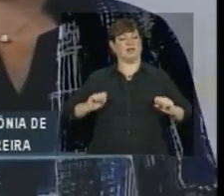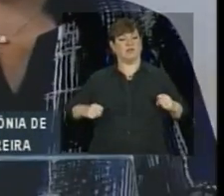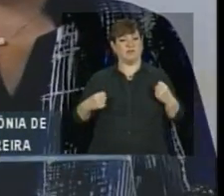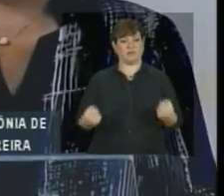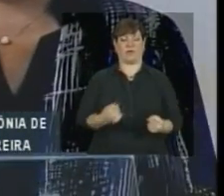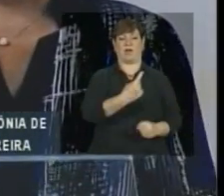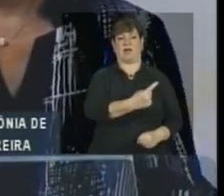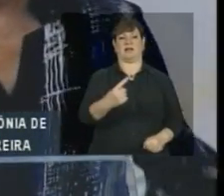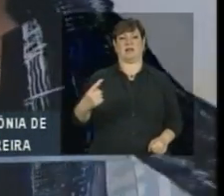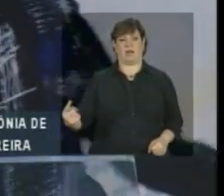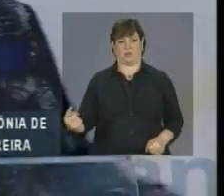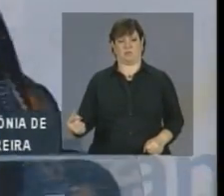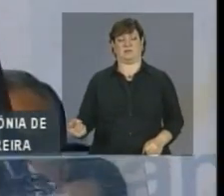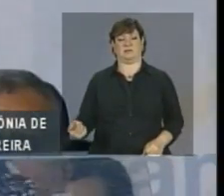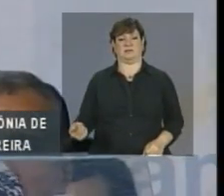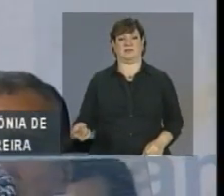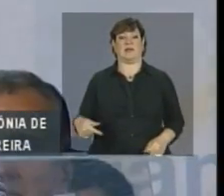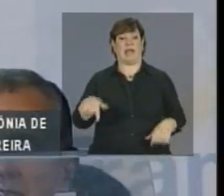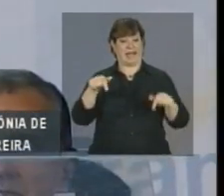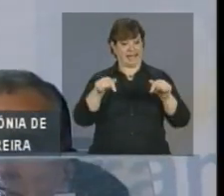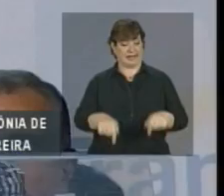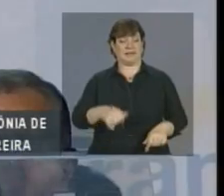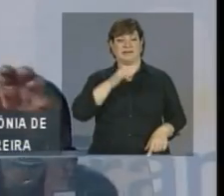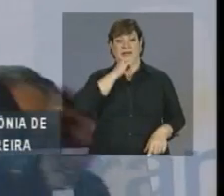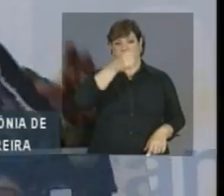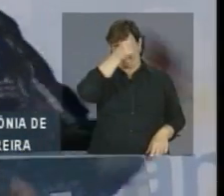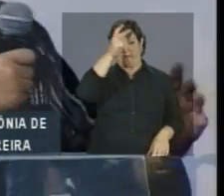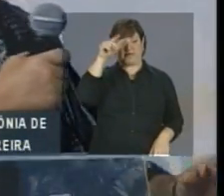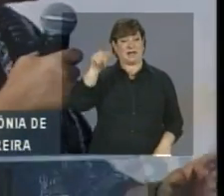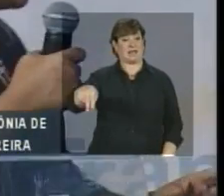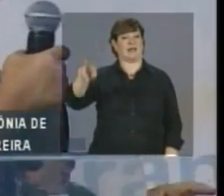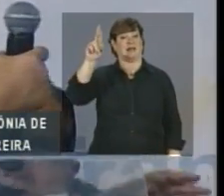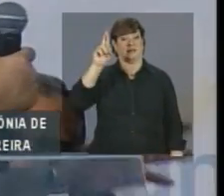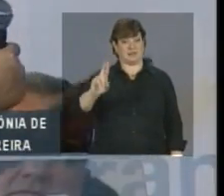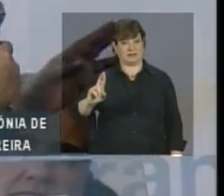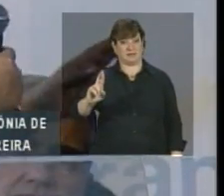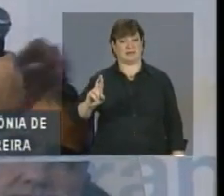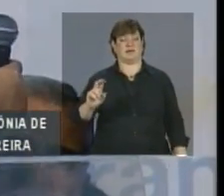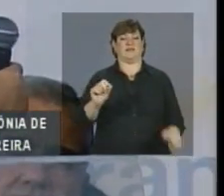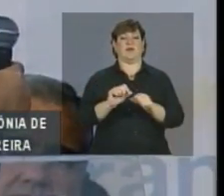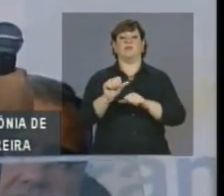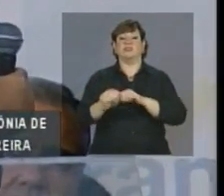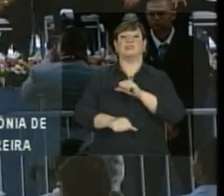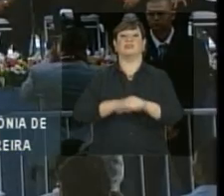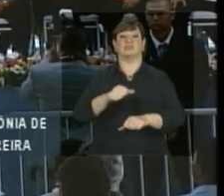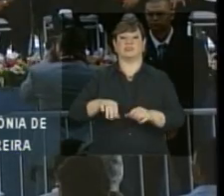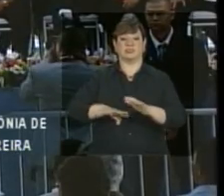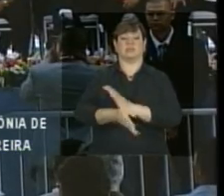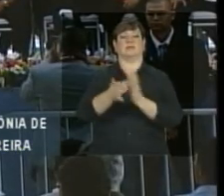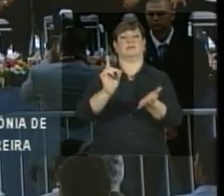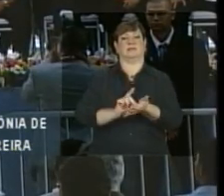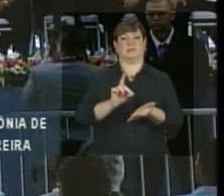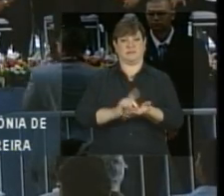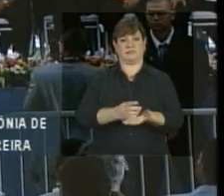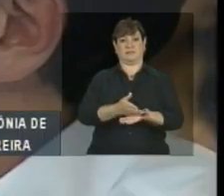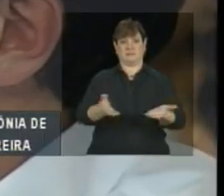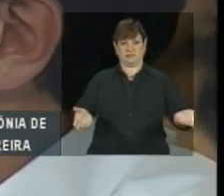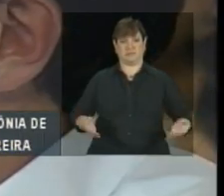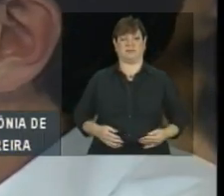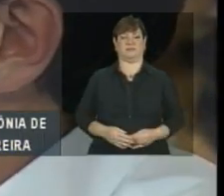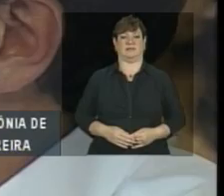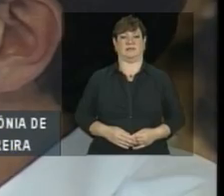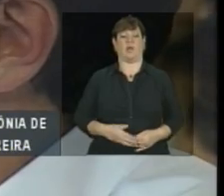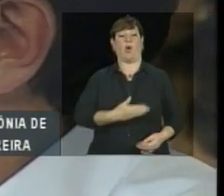das instâncias. Aqui o prefeito é responsável por transformar em realidade.